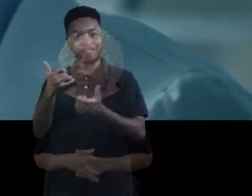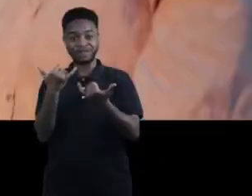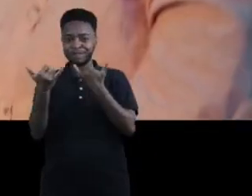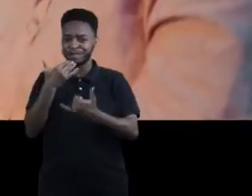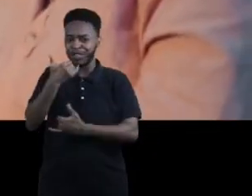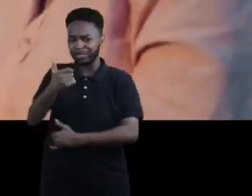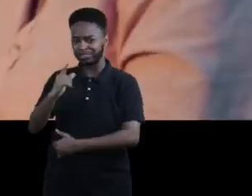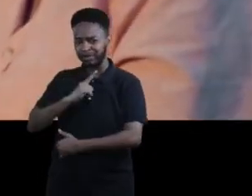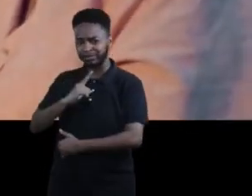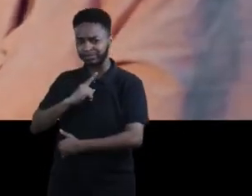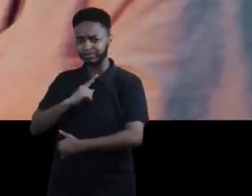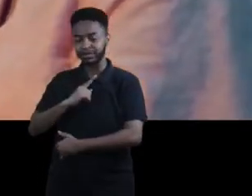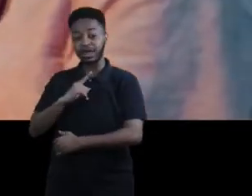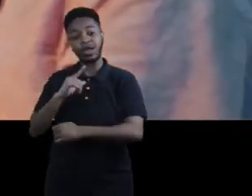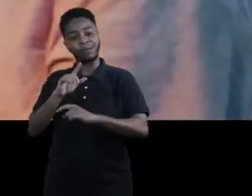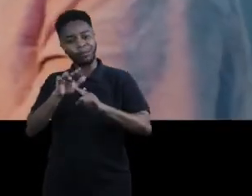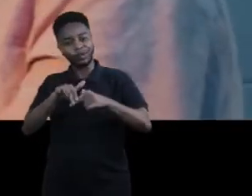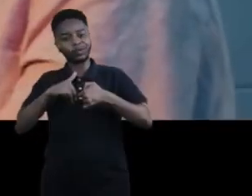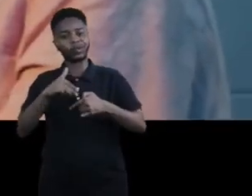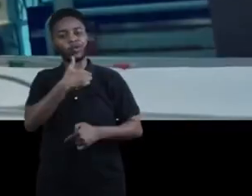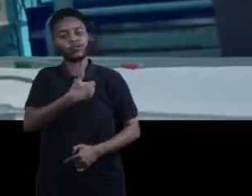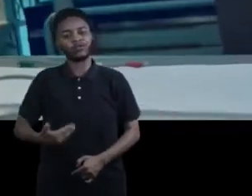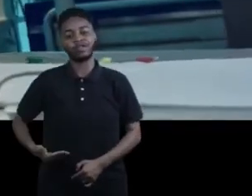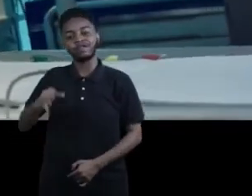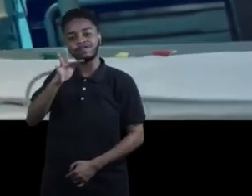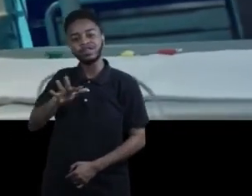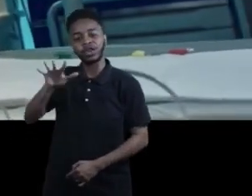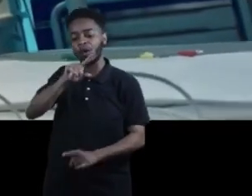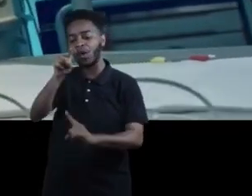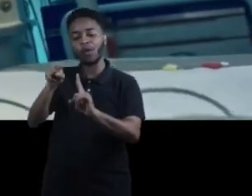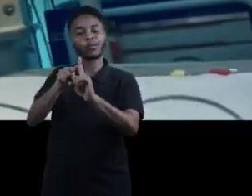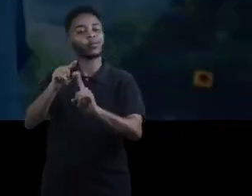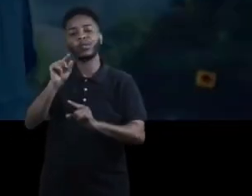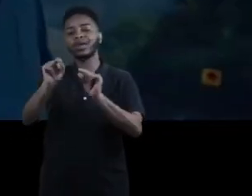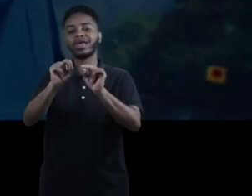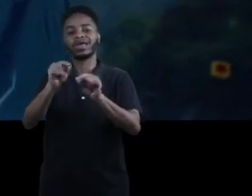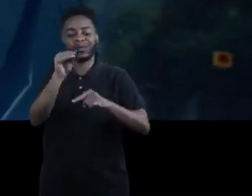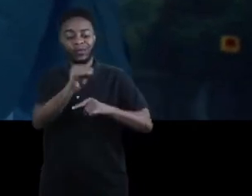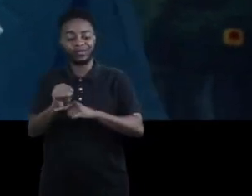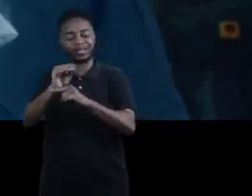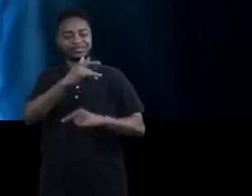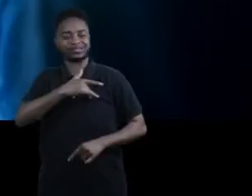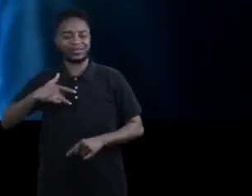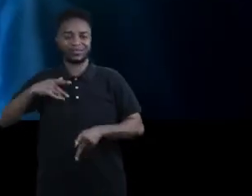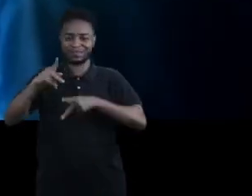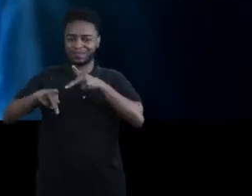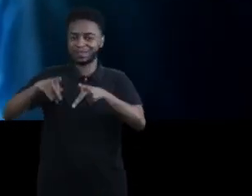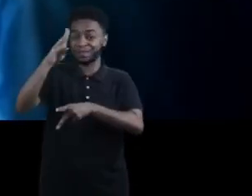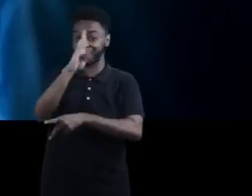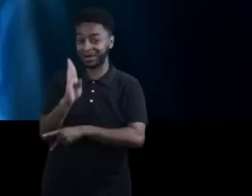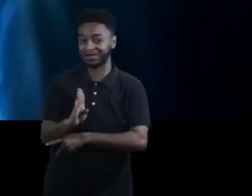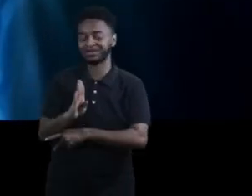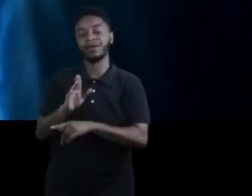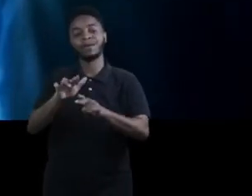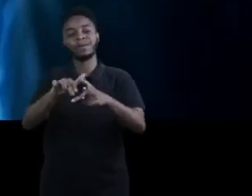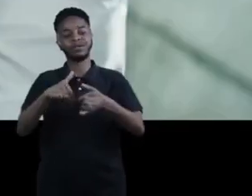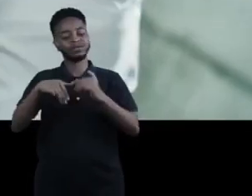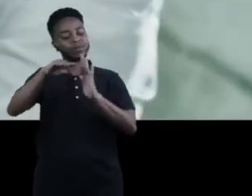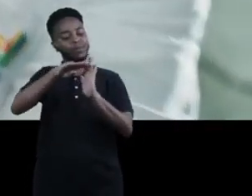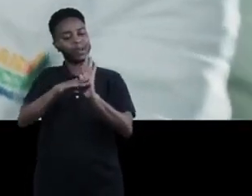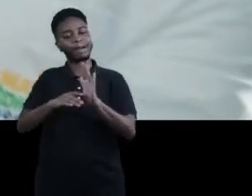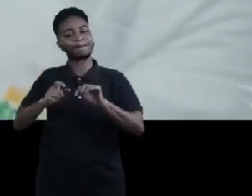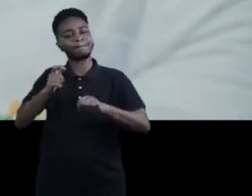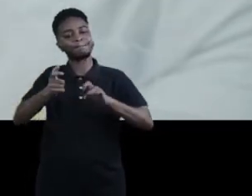saudável. Cuidar da saúde dos brasileiros é uma das maiores missões do governo federal. Por isso, o programa